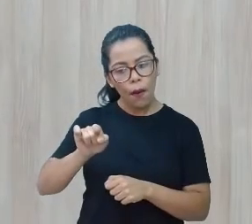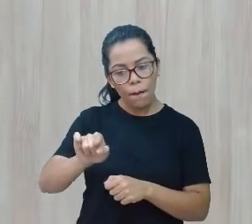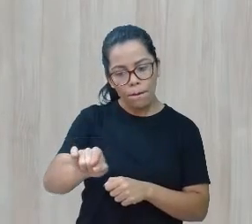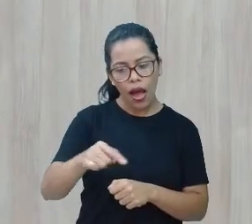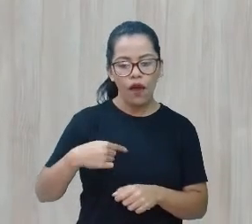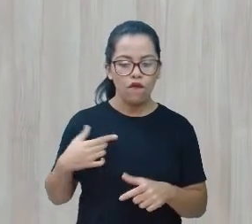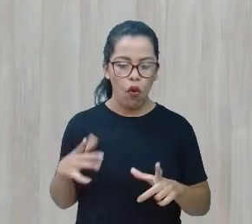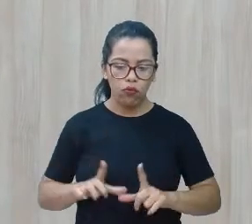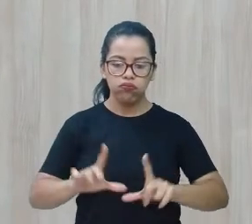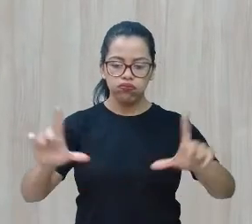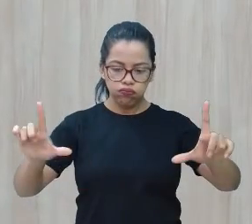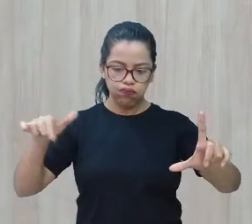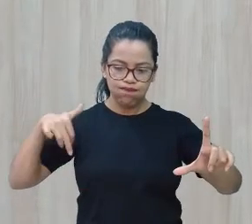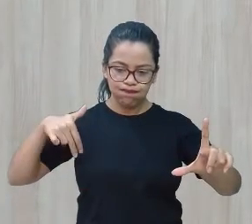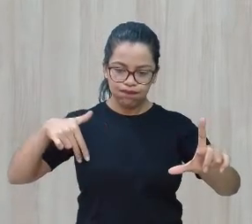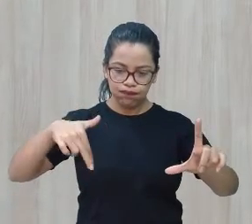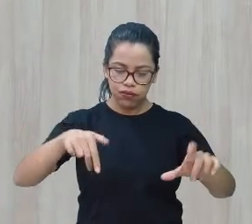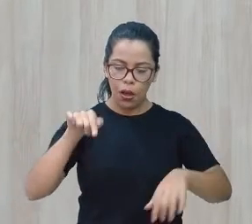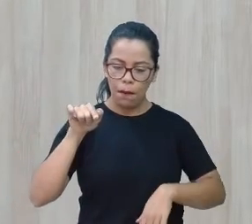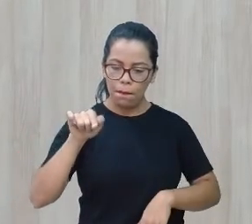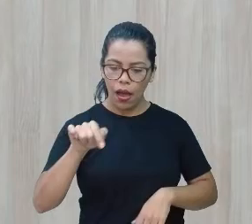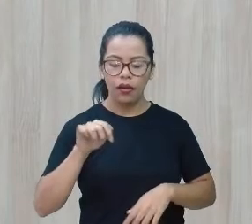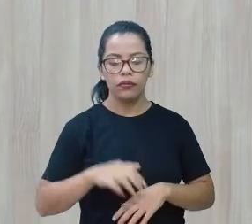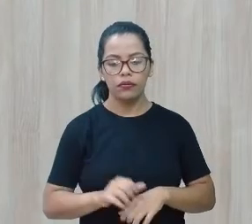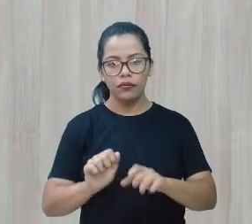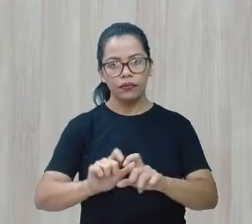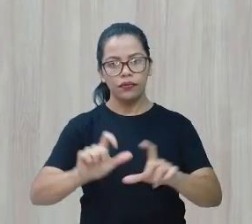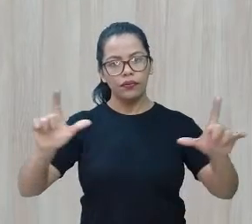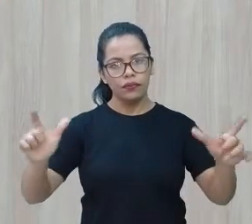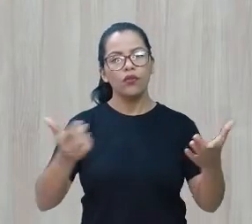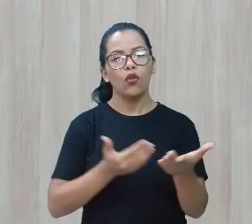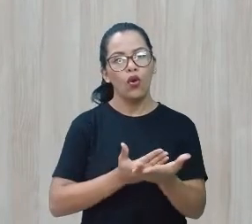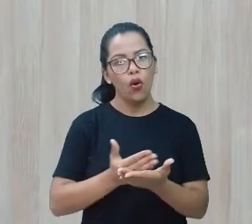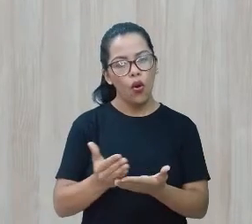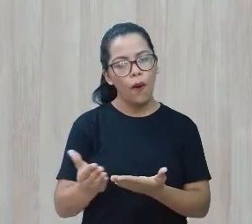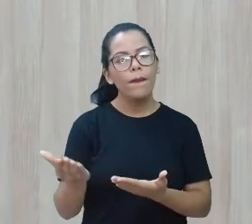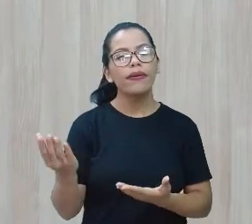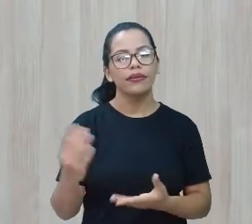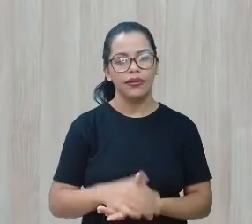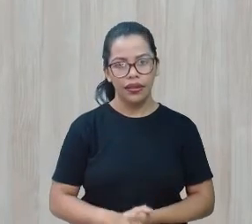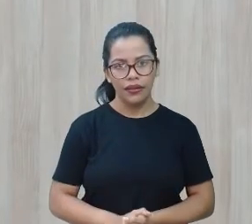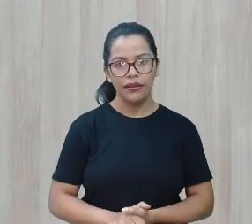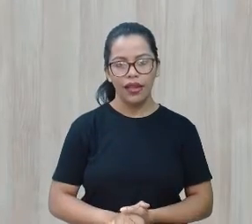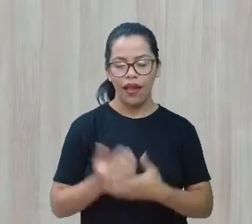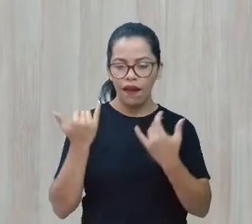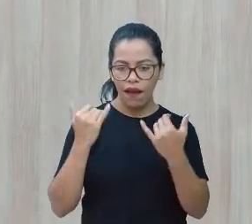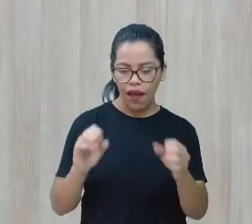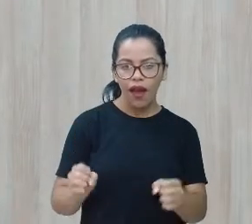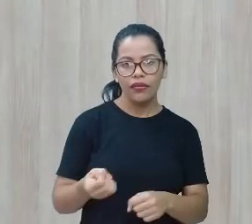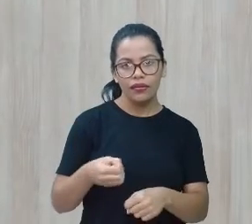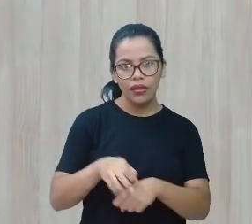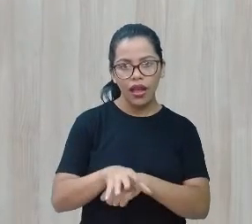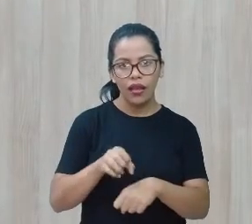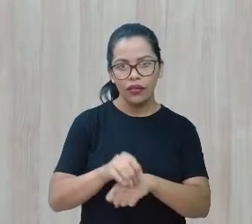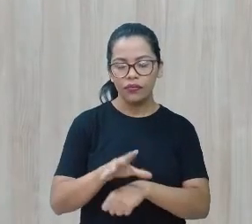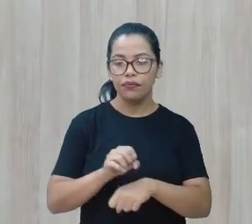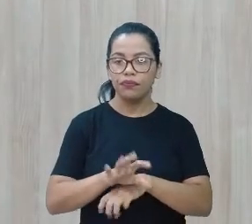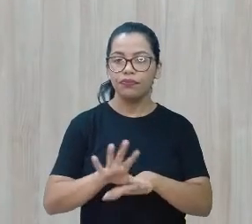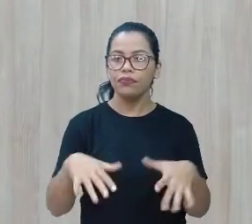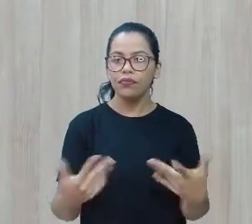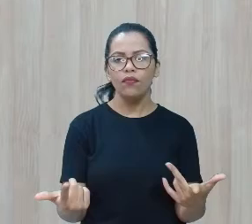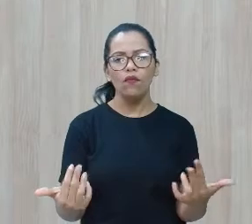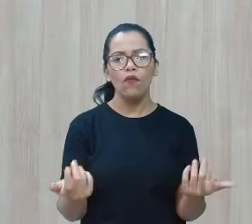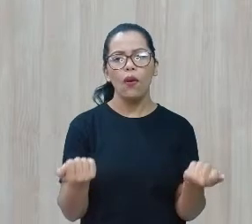lá na televisão e apertar na TV para que ela comece a reproduzir a imagem. A mesma coisa, a gente precisa da máquina